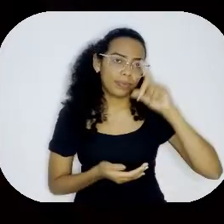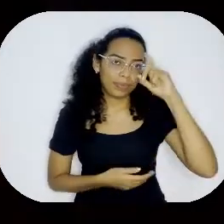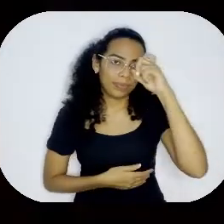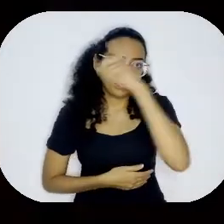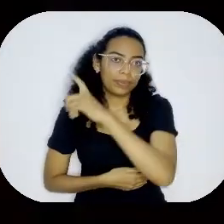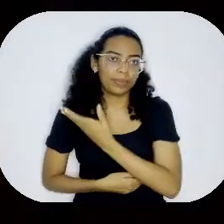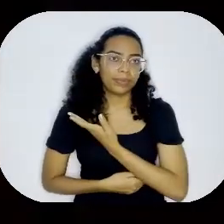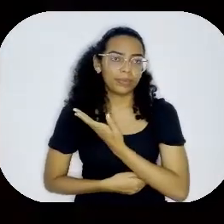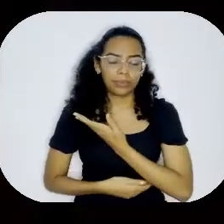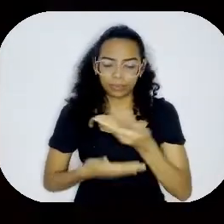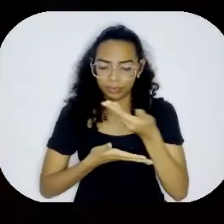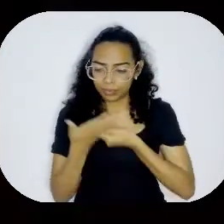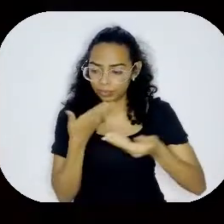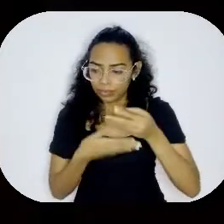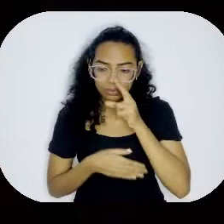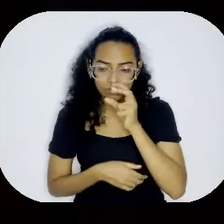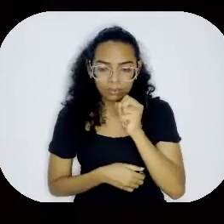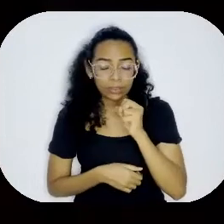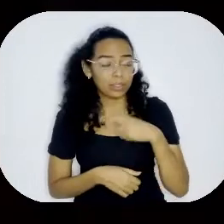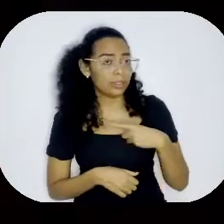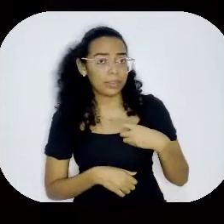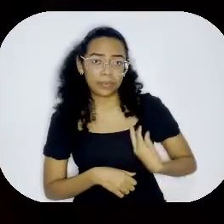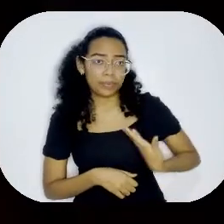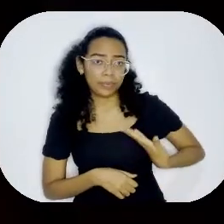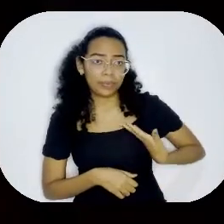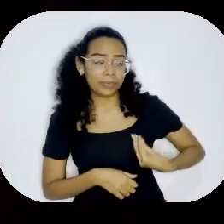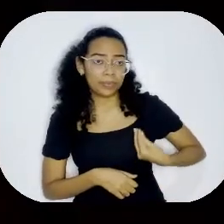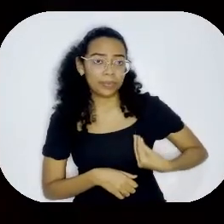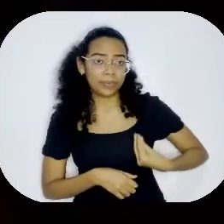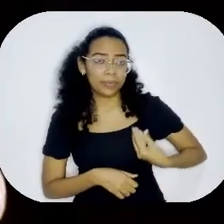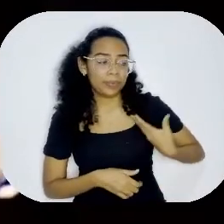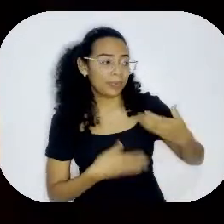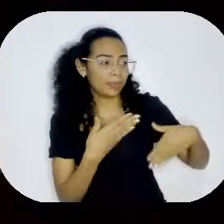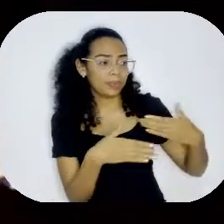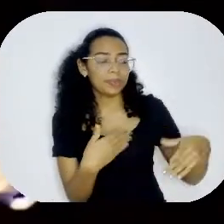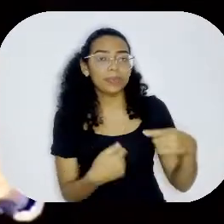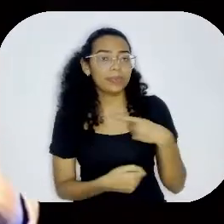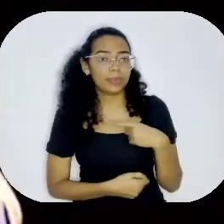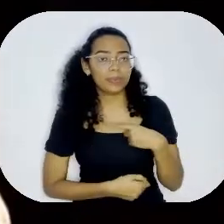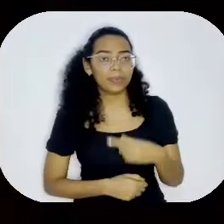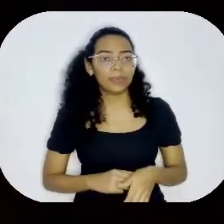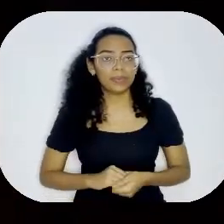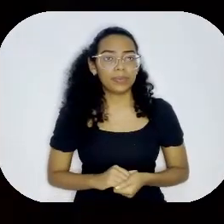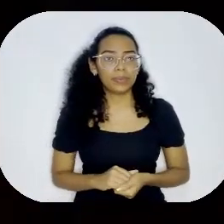gente manter a vida toda. Eu tenho amigos a vida toda, né? Eu posso dizer que eu tenho